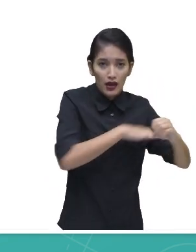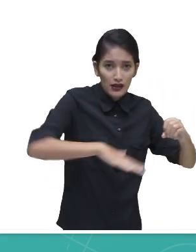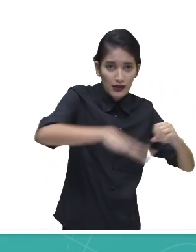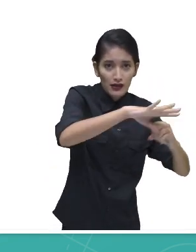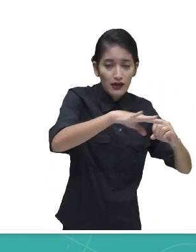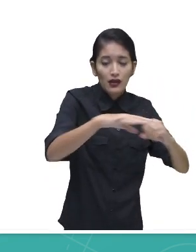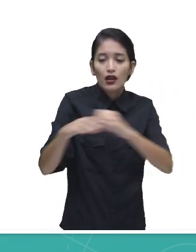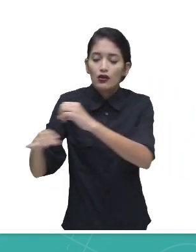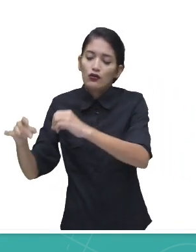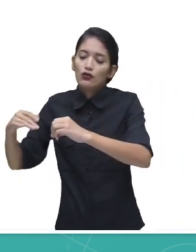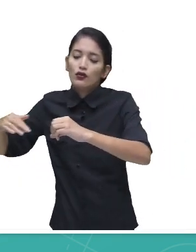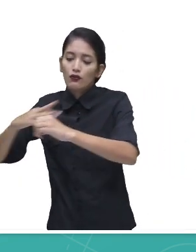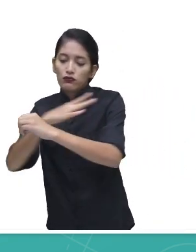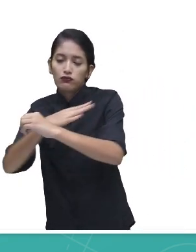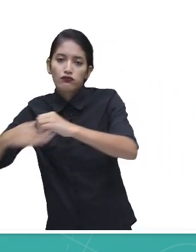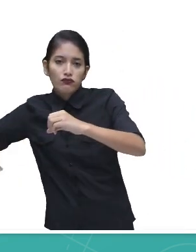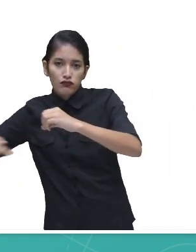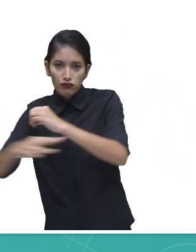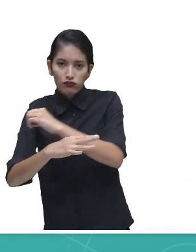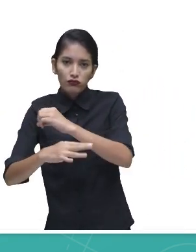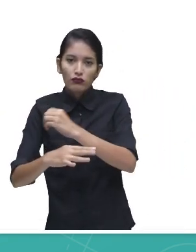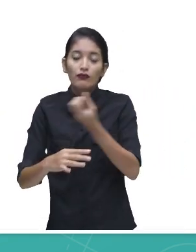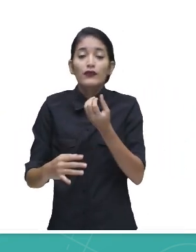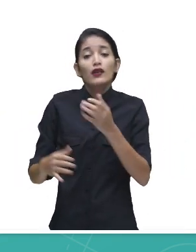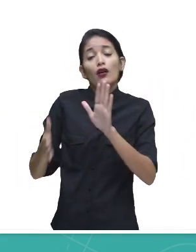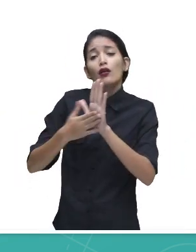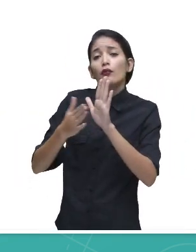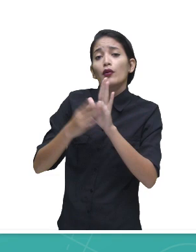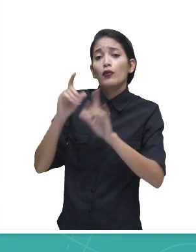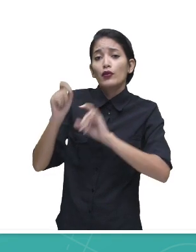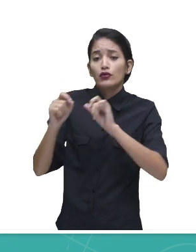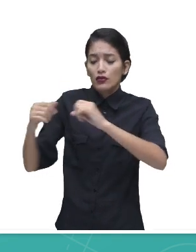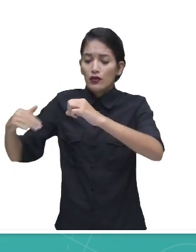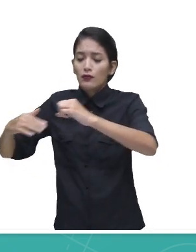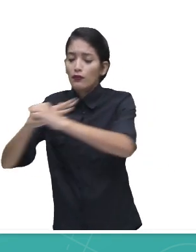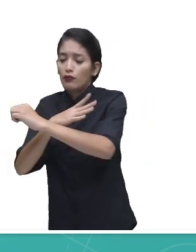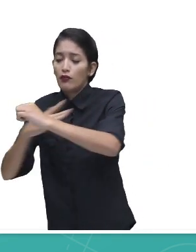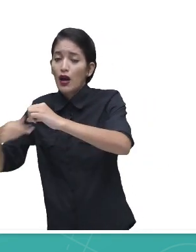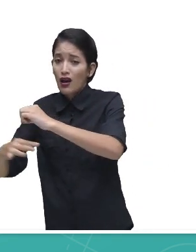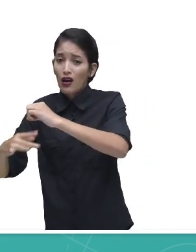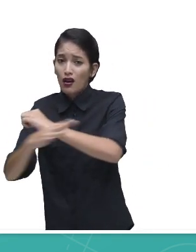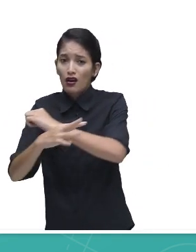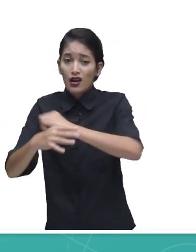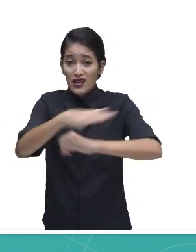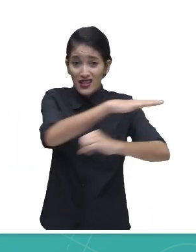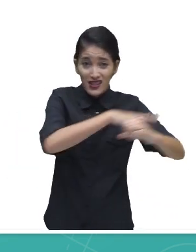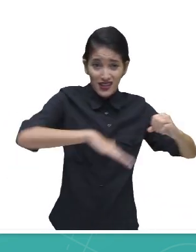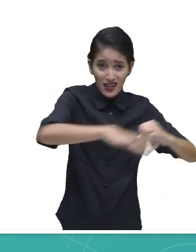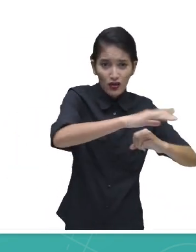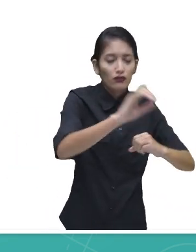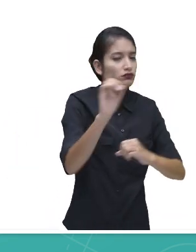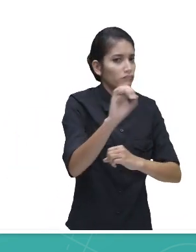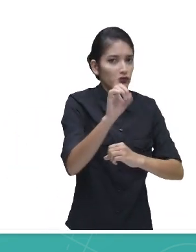Então, foi ele que propôs que eles estariam em elipses e não em círculos. Para chegar a essa descoberta, ele calculou